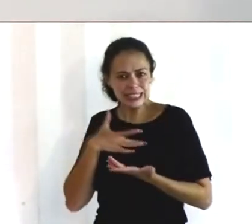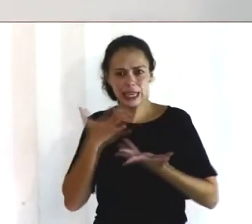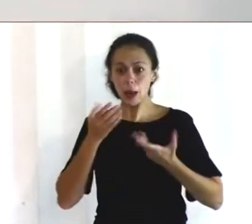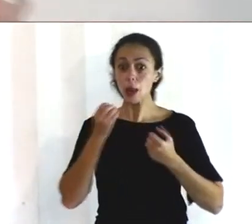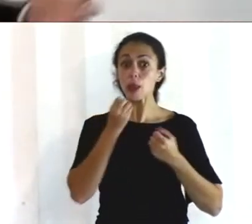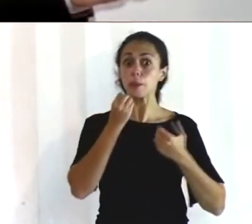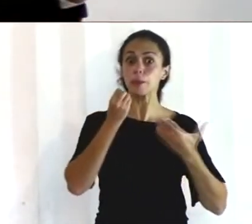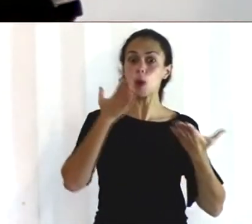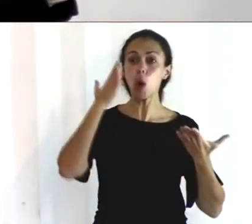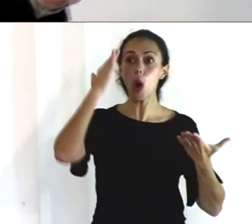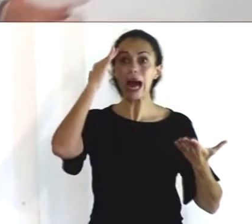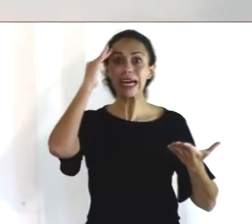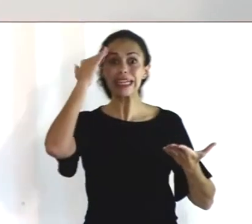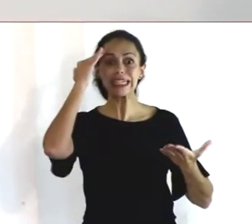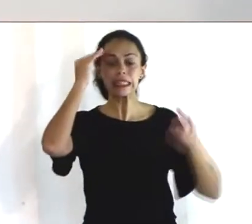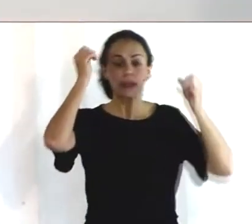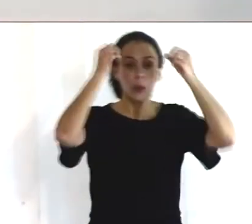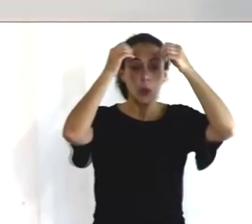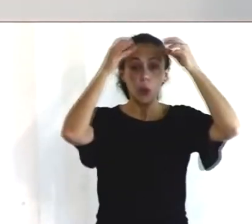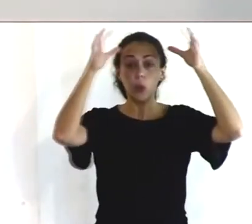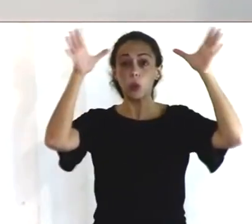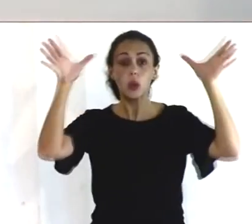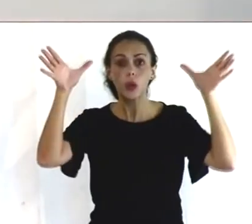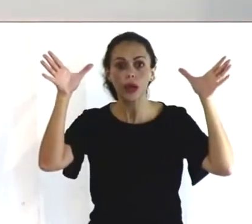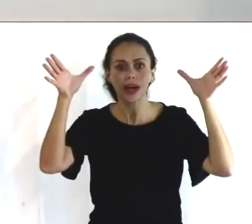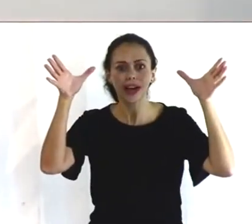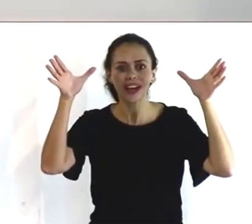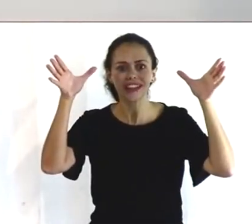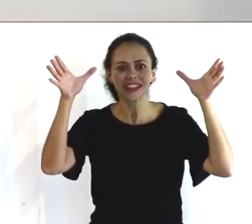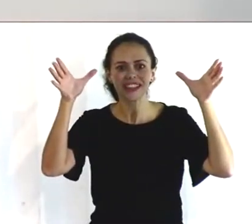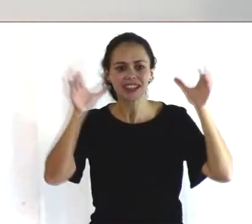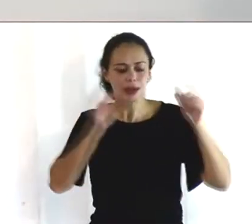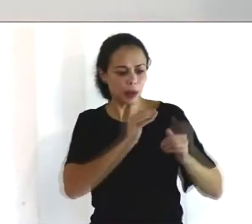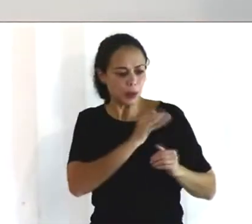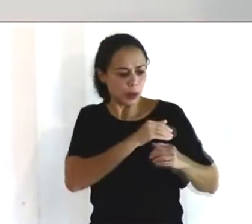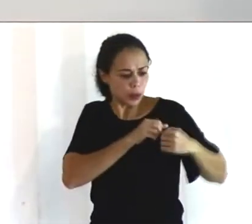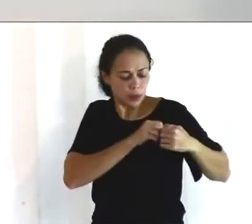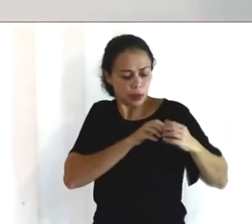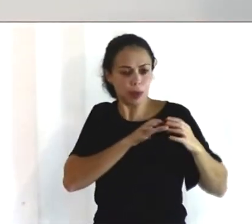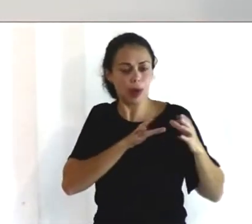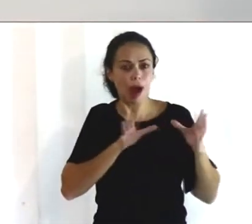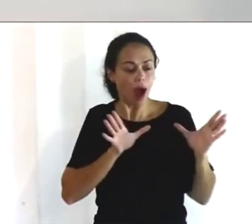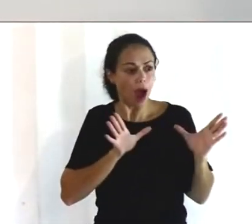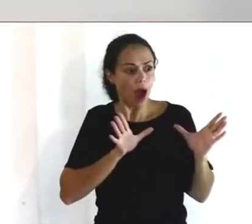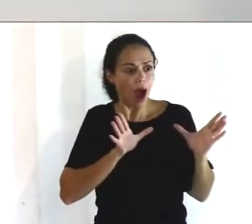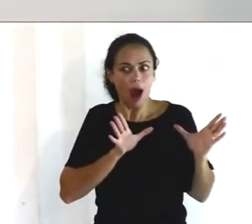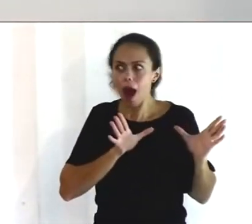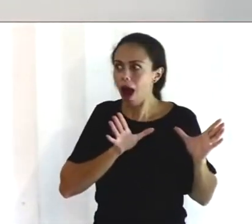eterna de tal maneira que ele já não tem mais amor pela sua vida biológica.